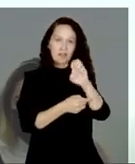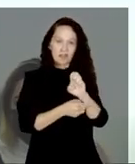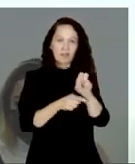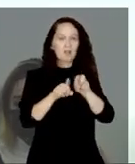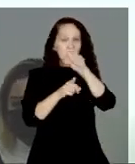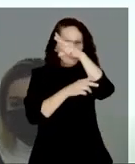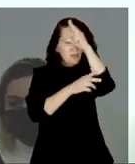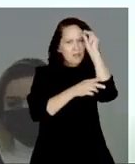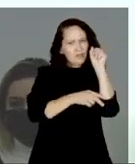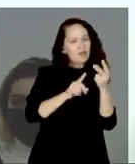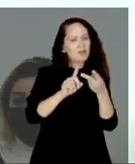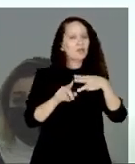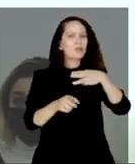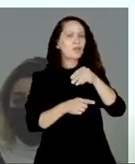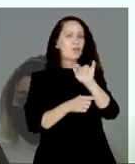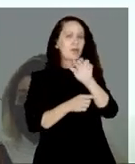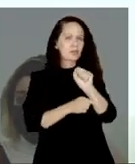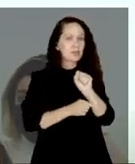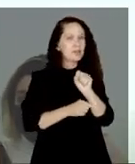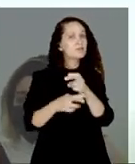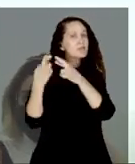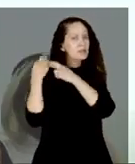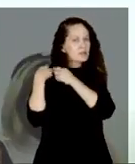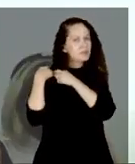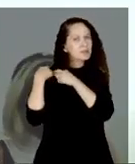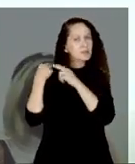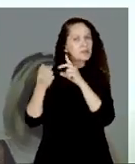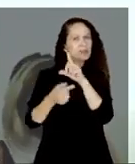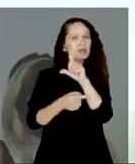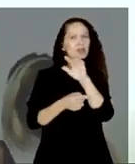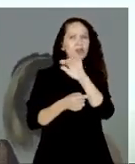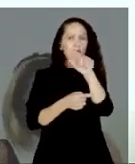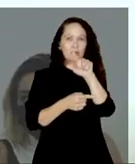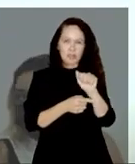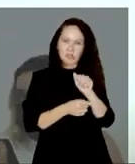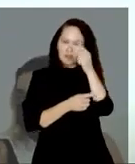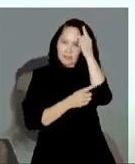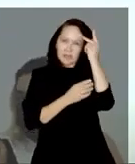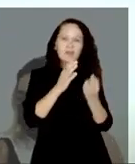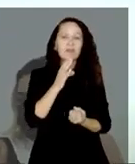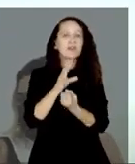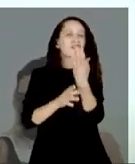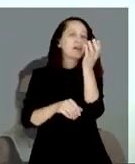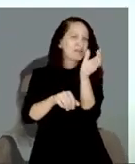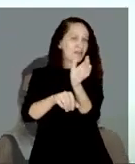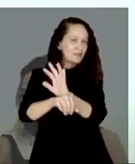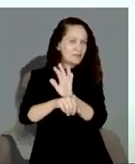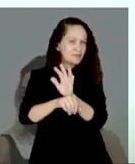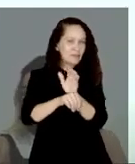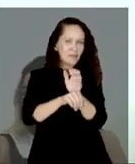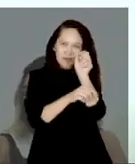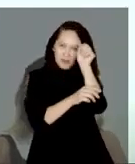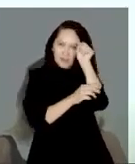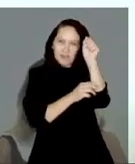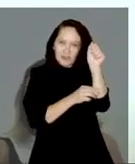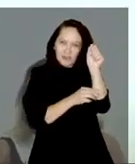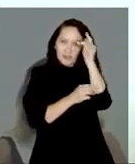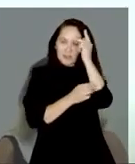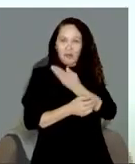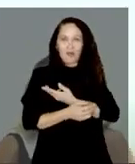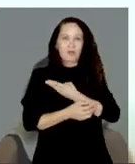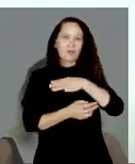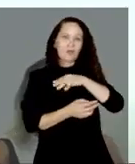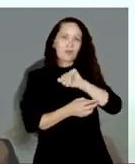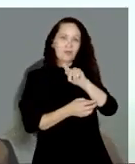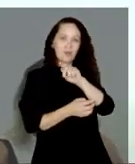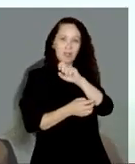os companheiros dos comitês sindicais, cumprimentar os companheiros e as companheiras, os companheiros da diretoria do sindicato, os